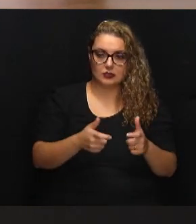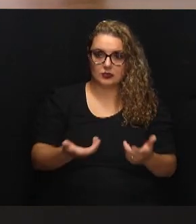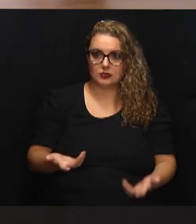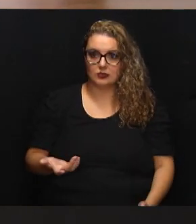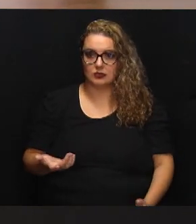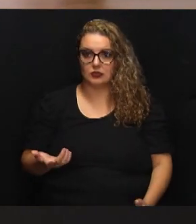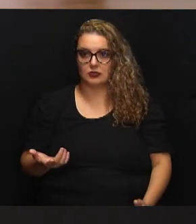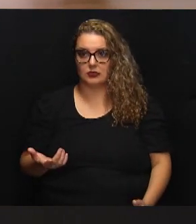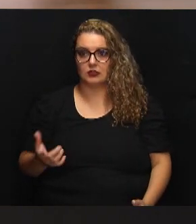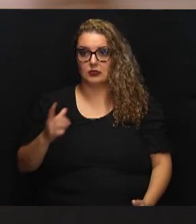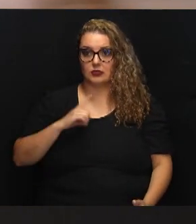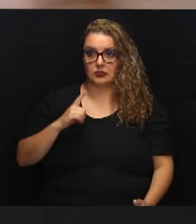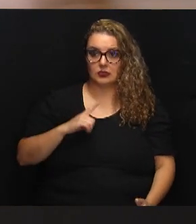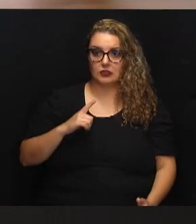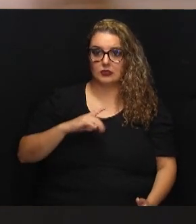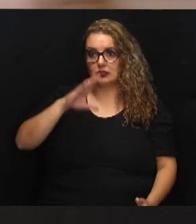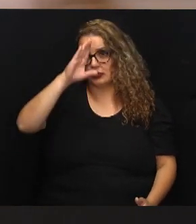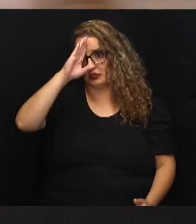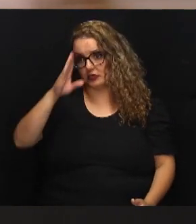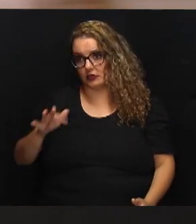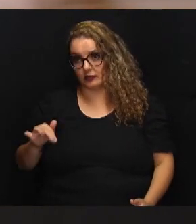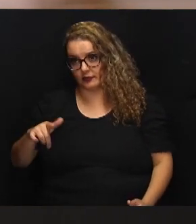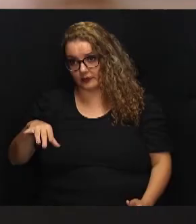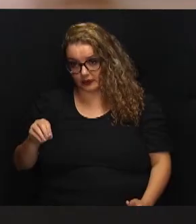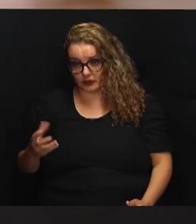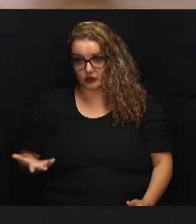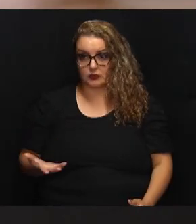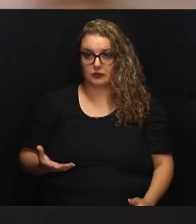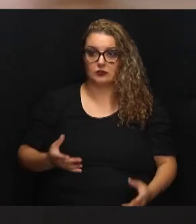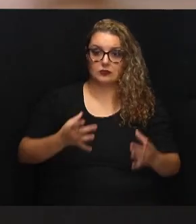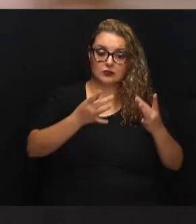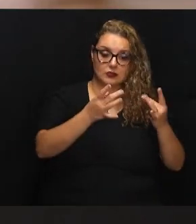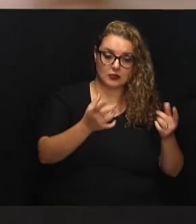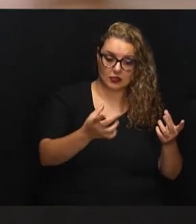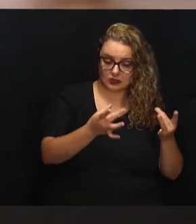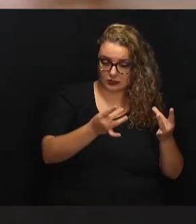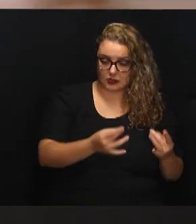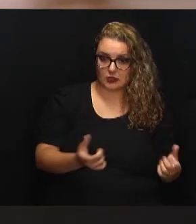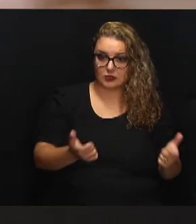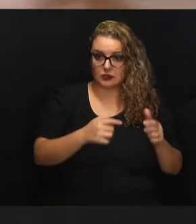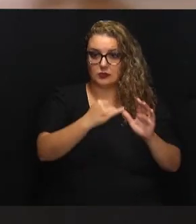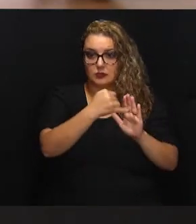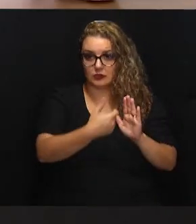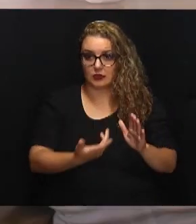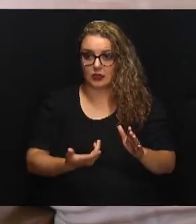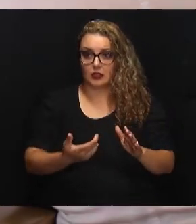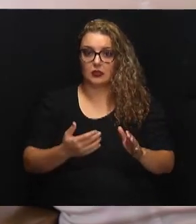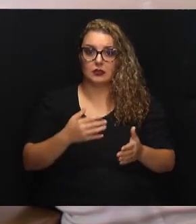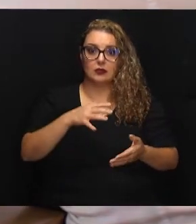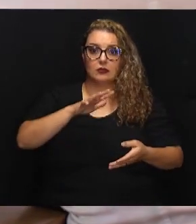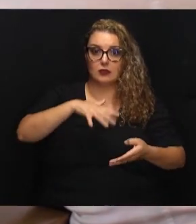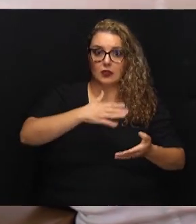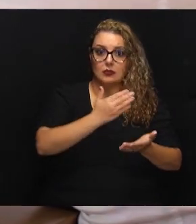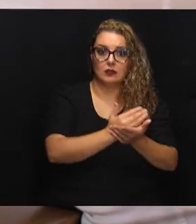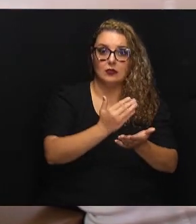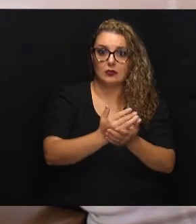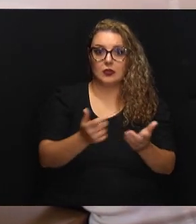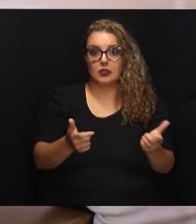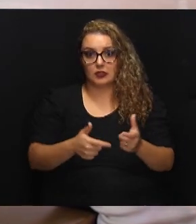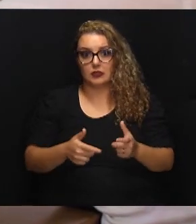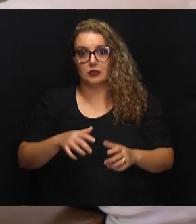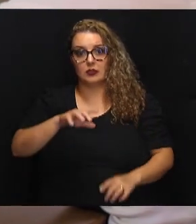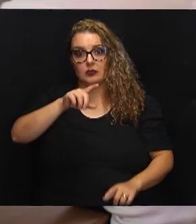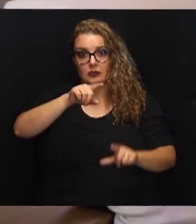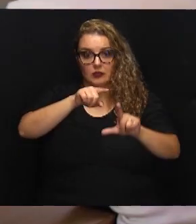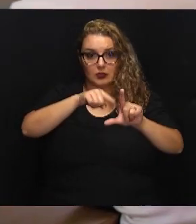tem o principal fixo, né, mas com a composição dos juros diminuindo, a parcela vem diminuindo. Então, quando você olha no gráfico, né, então ela começa